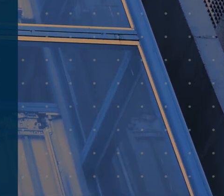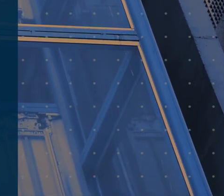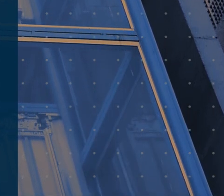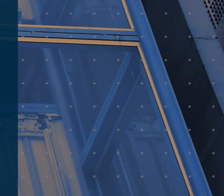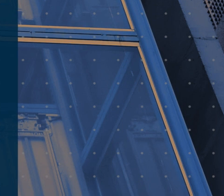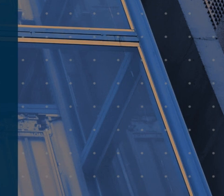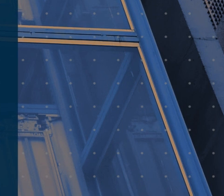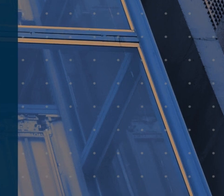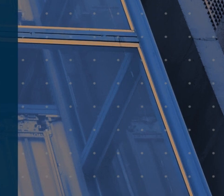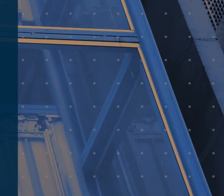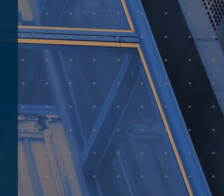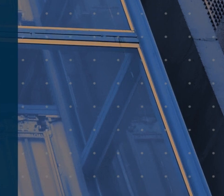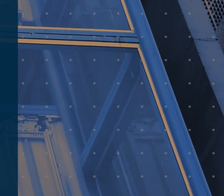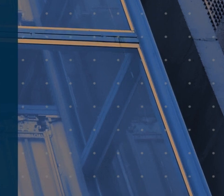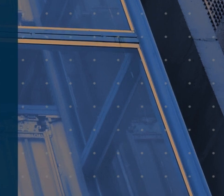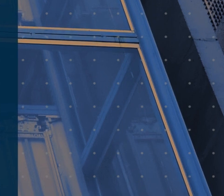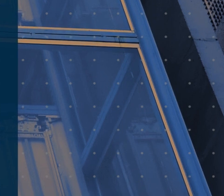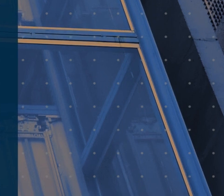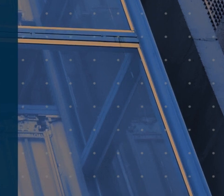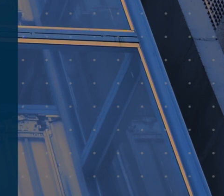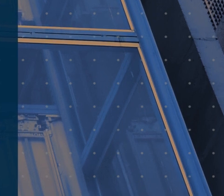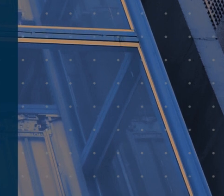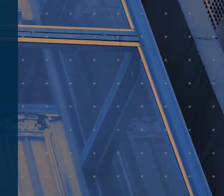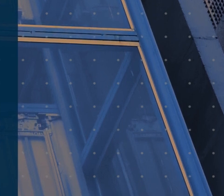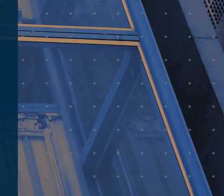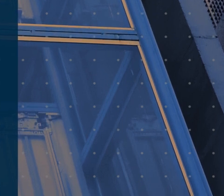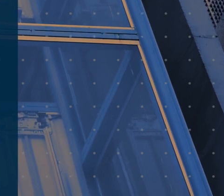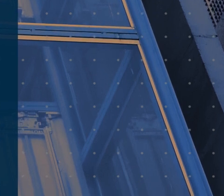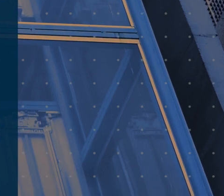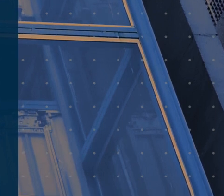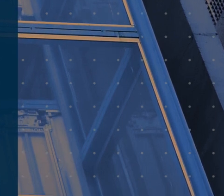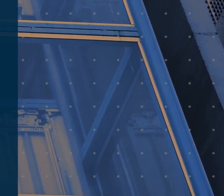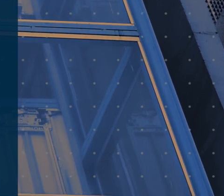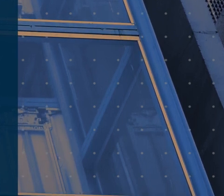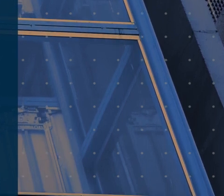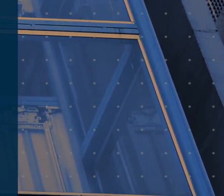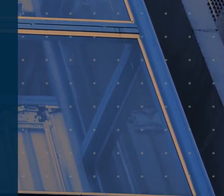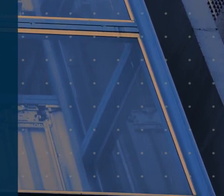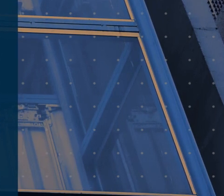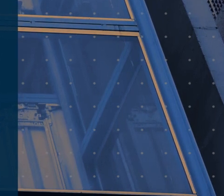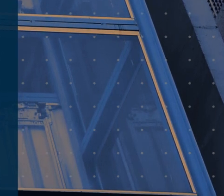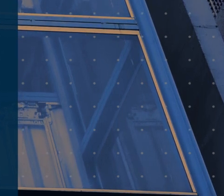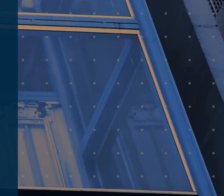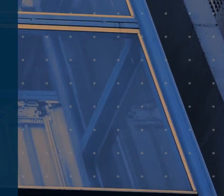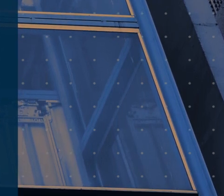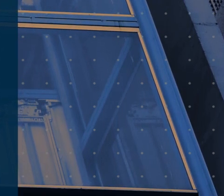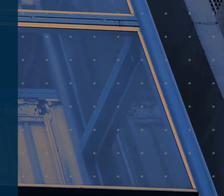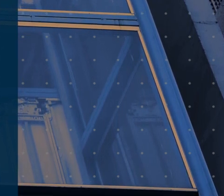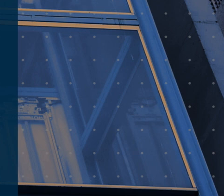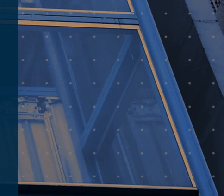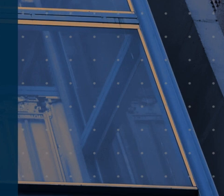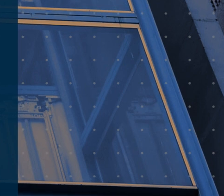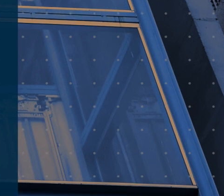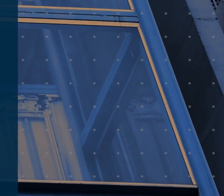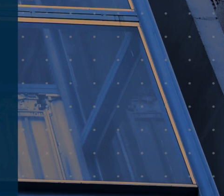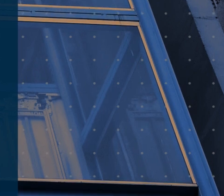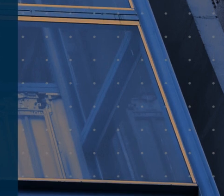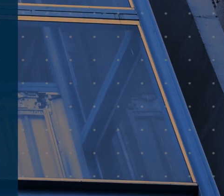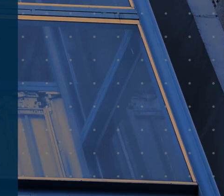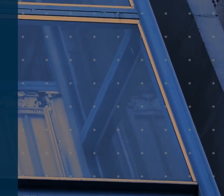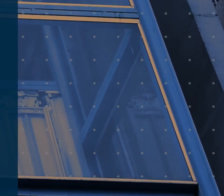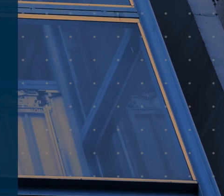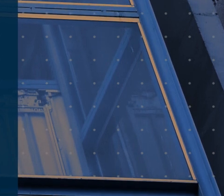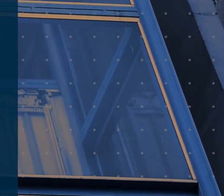de carga e descarga de mercadoria, ajudante de obras, alinhador de pneus, armador de ferragens na construção